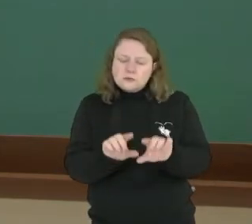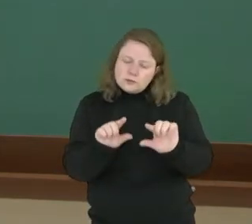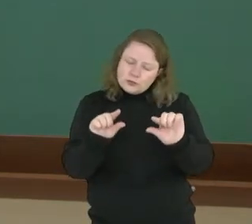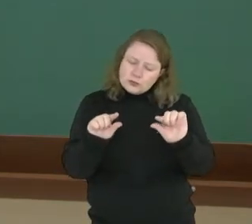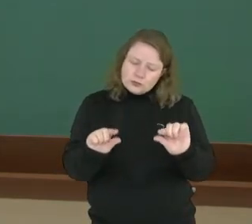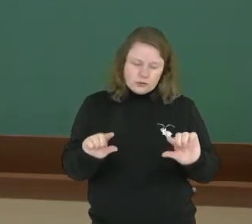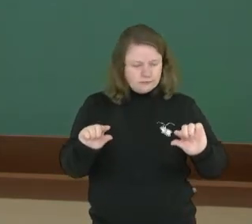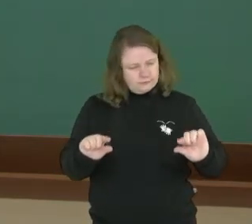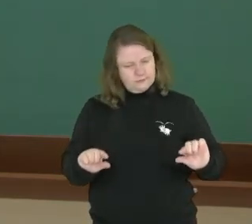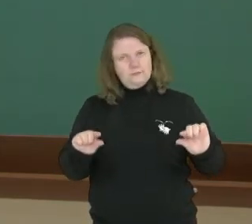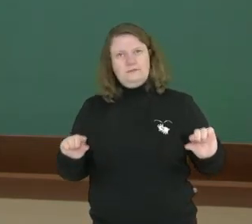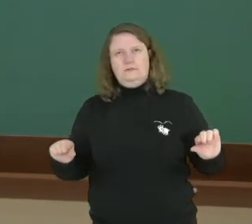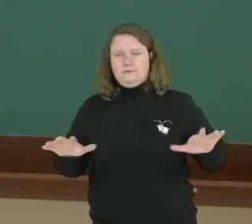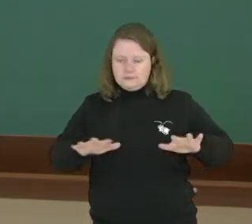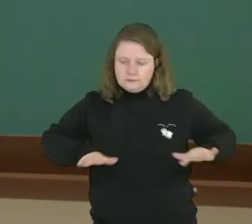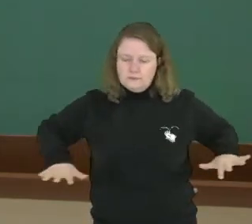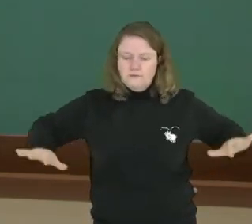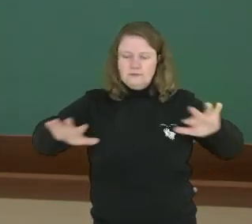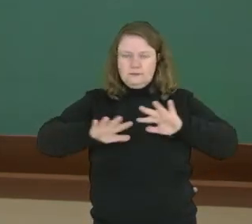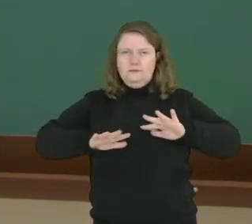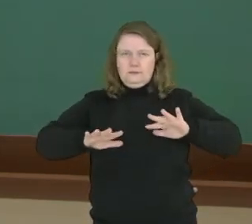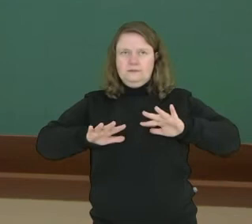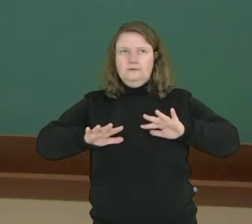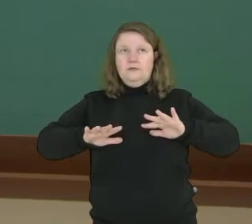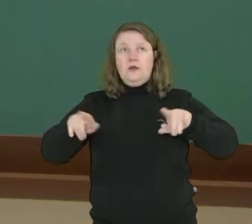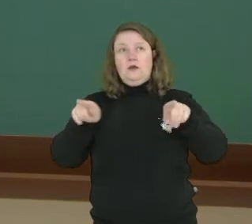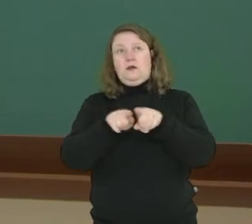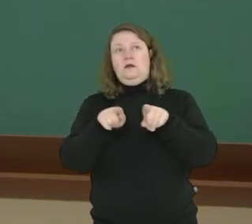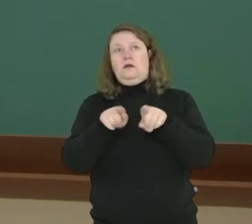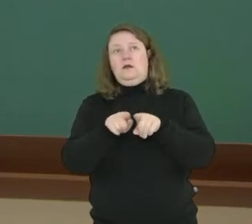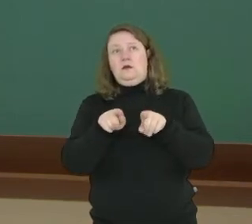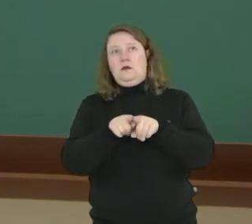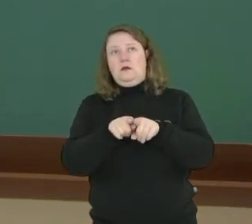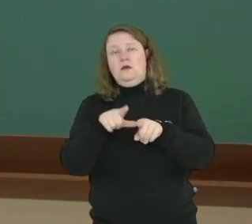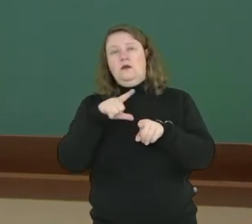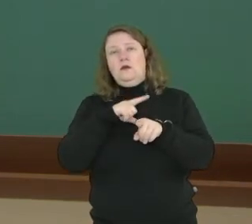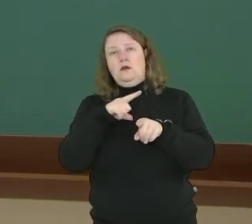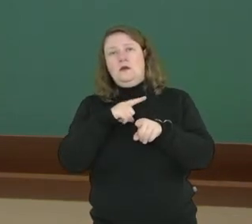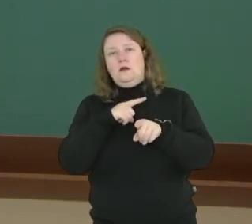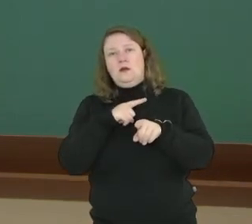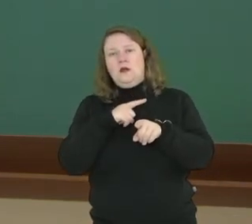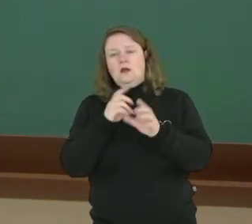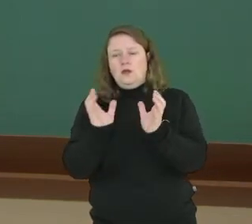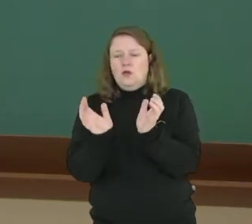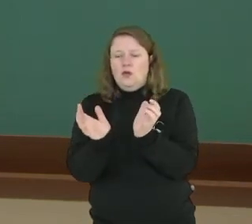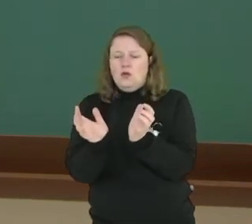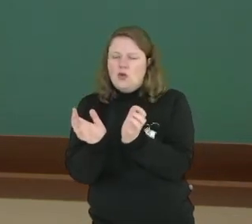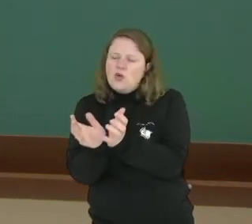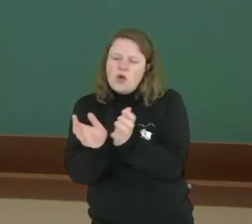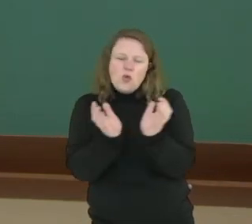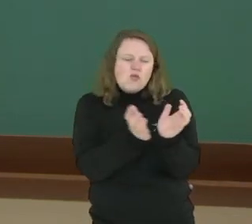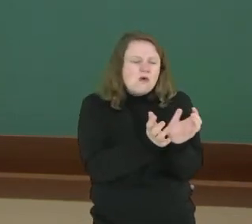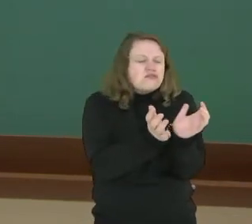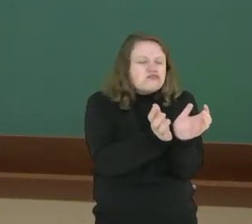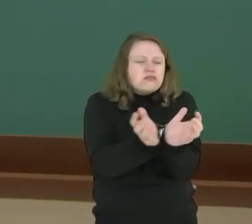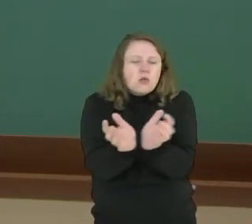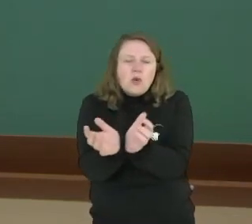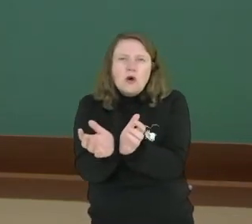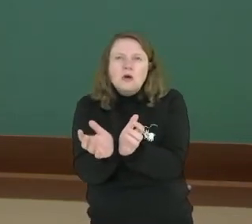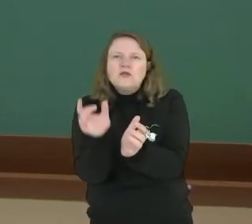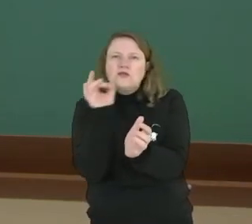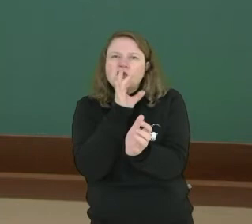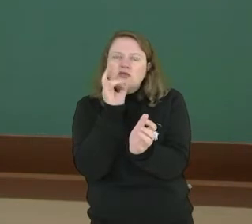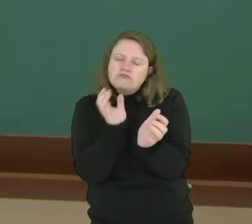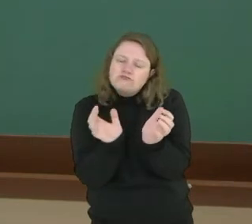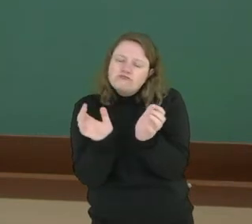a região dos campos ali. E tem a presença de pequenos arbustos nessas áreas, né? São algumas